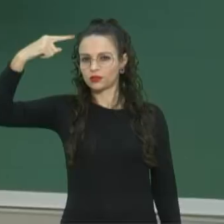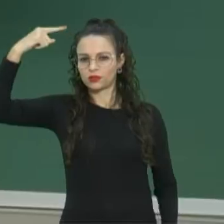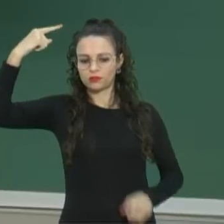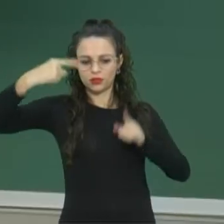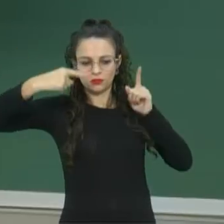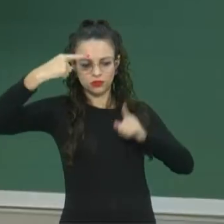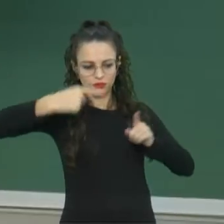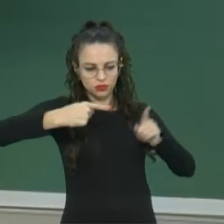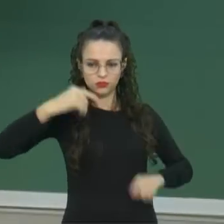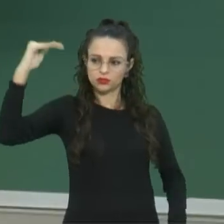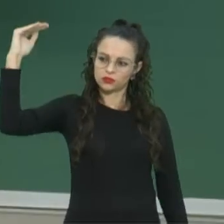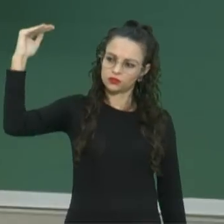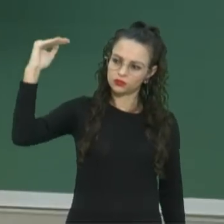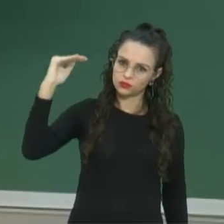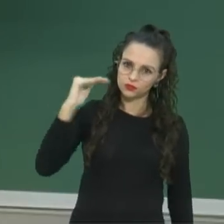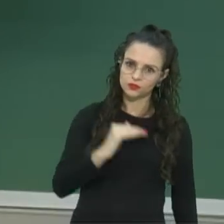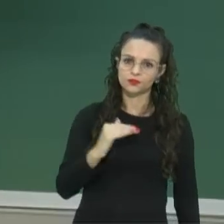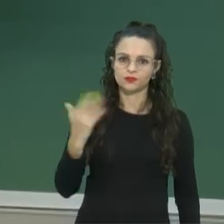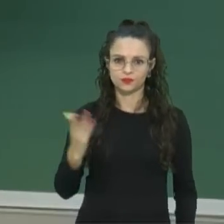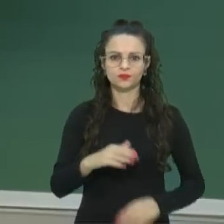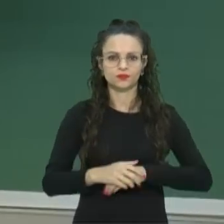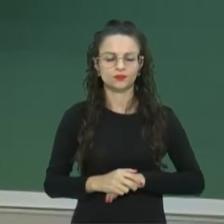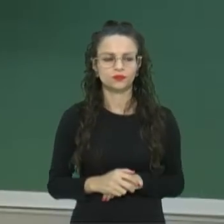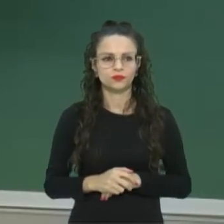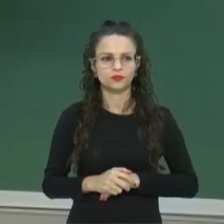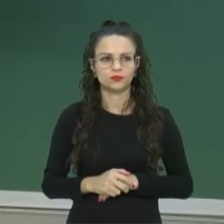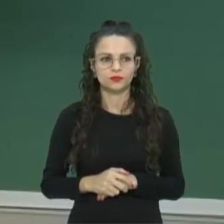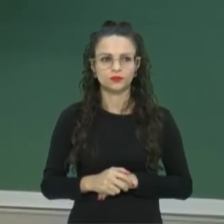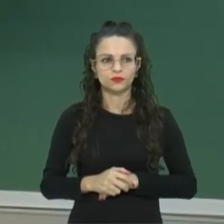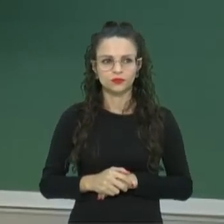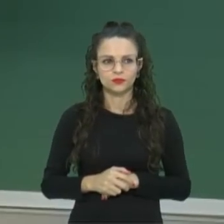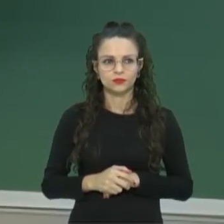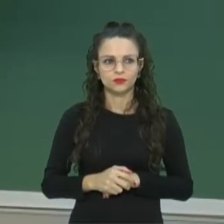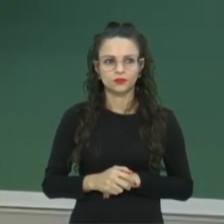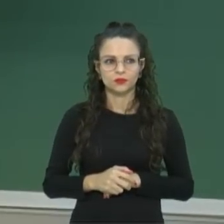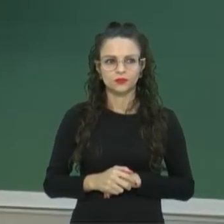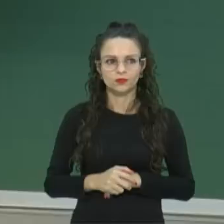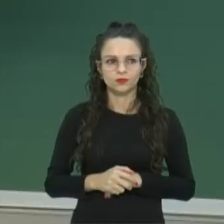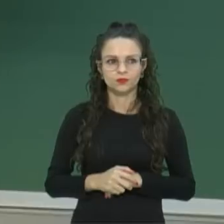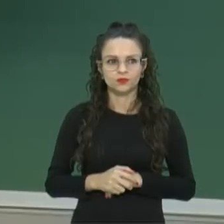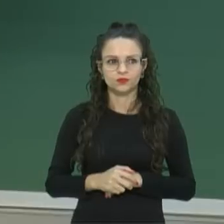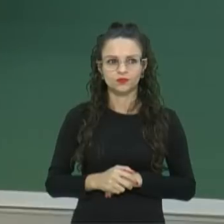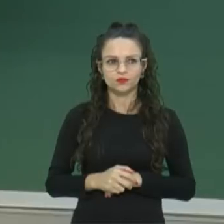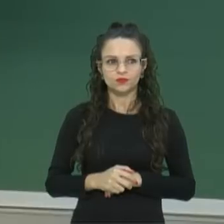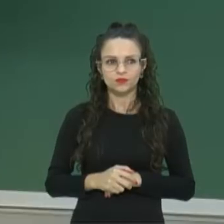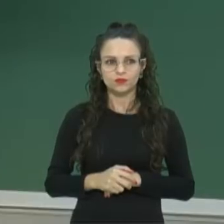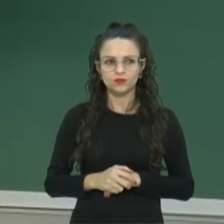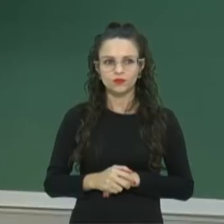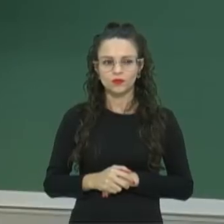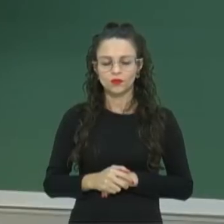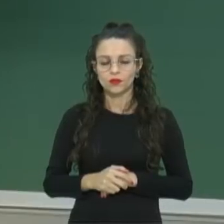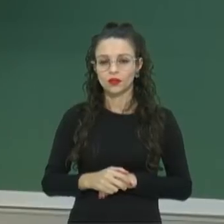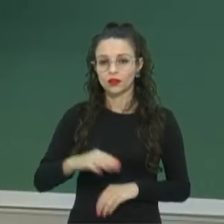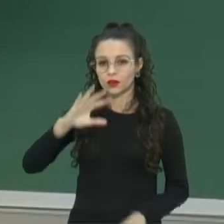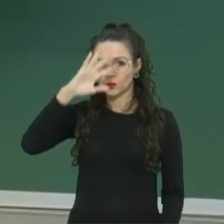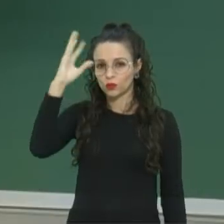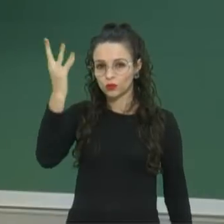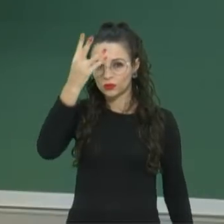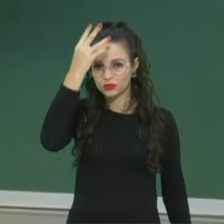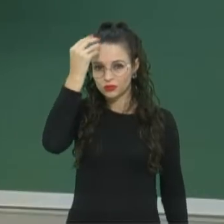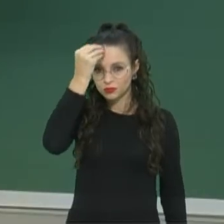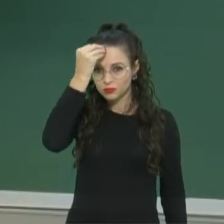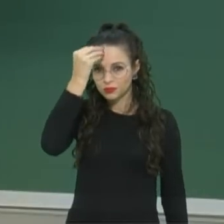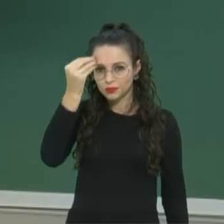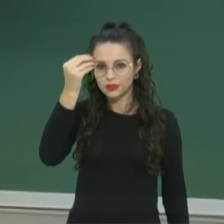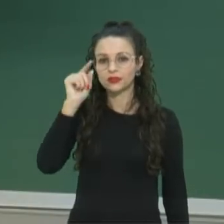mandando à medida do possível nessas organizações. Já na Federação Espírita, né, ou